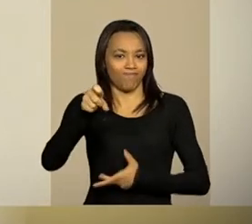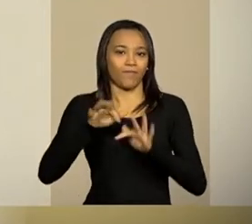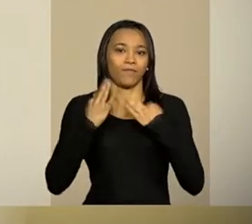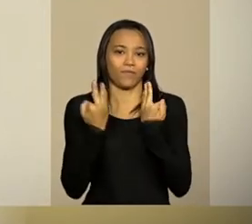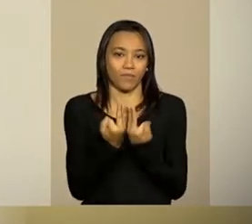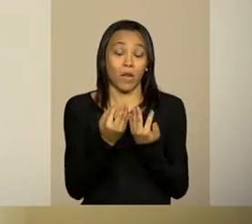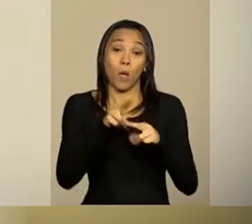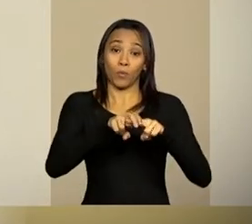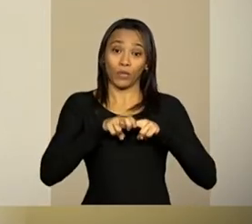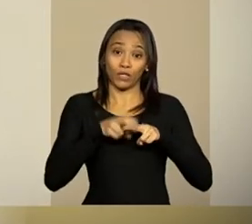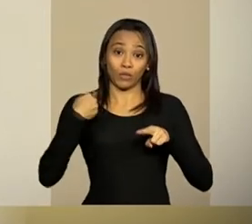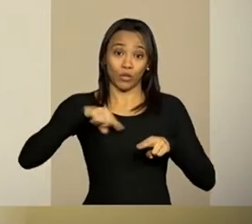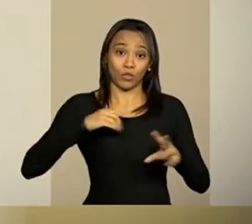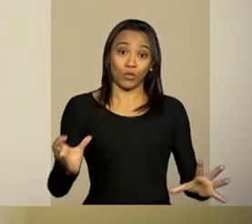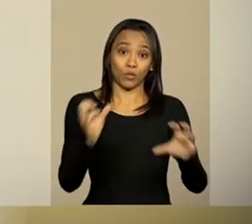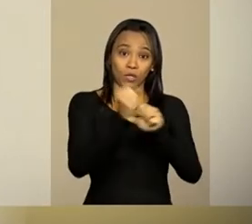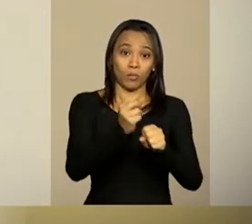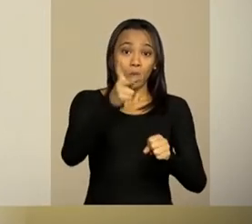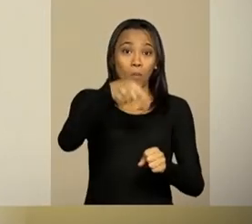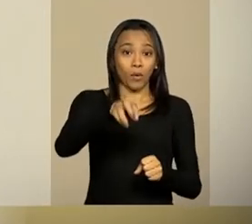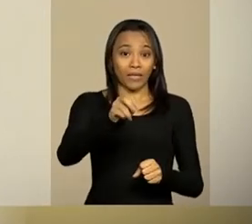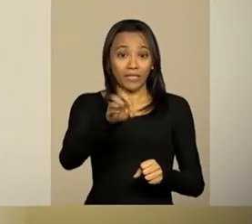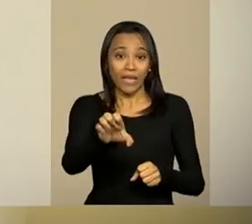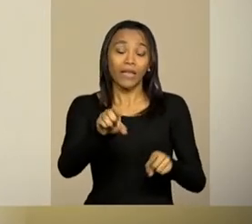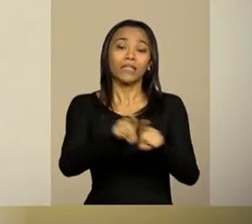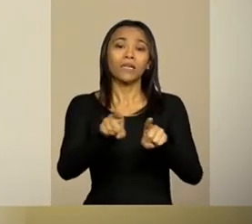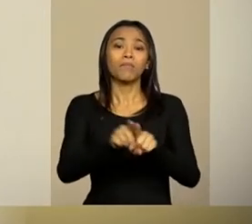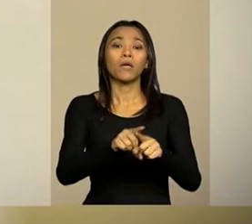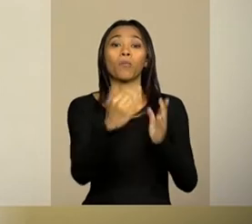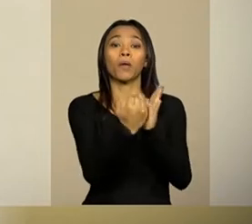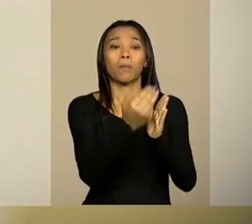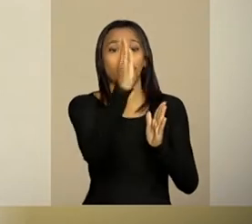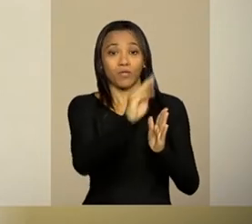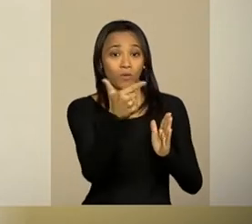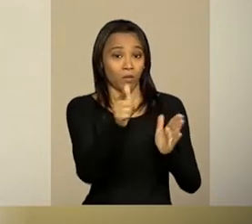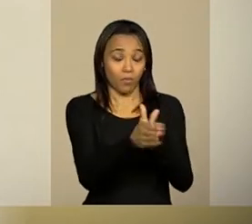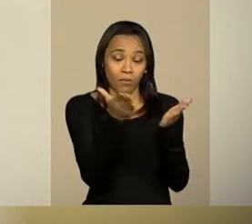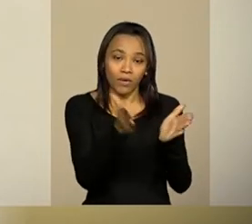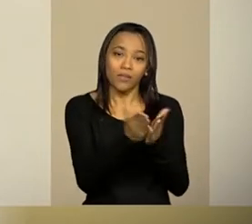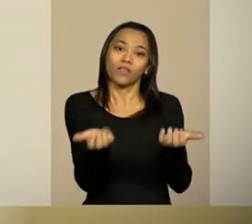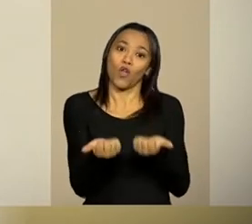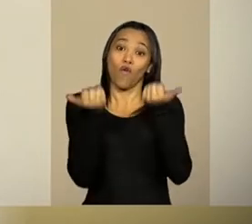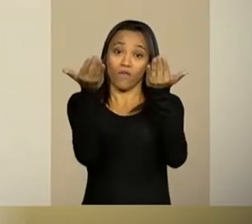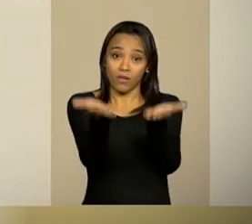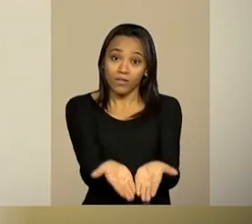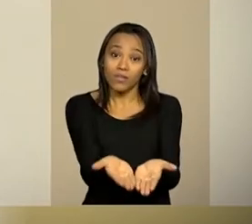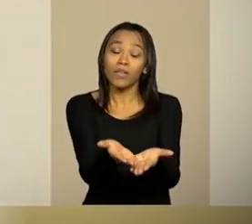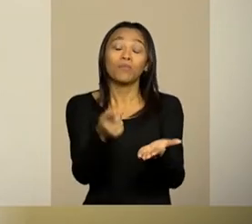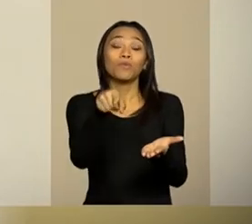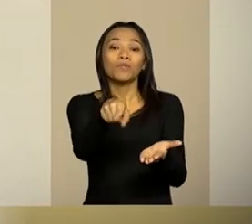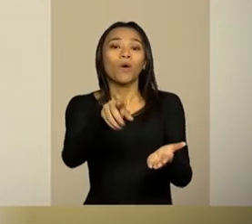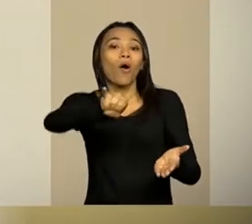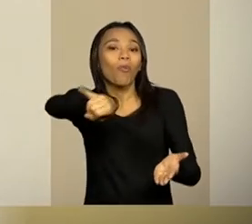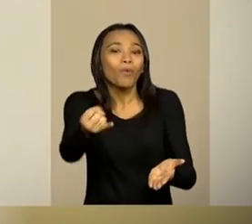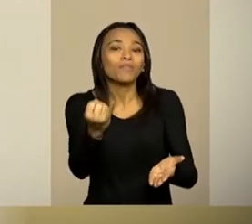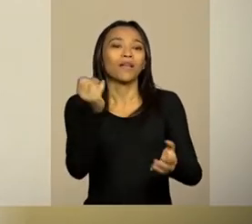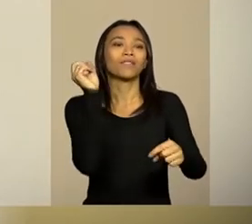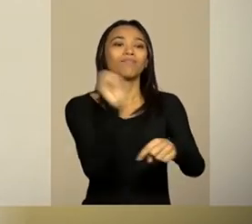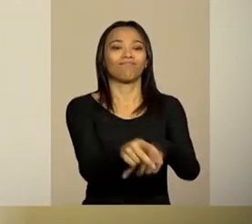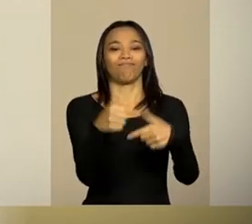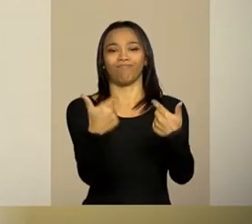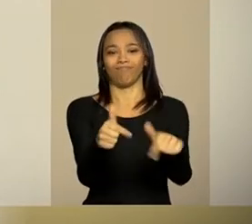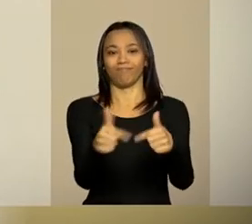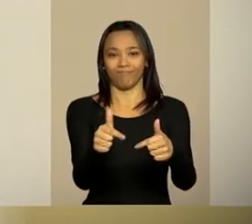por isso juntamos o Pronatec um Brasil sem miséria e aí oferecemos uma porta de entrada no mercado